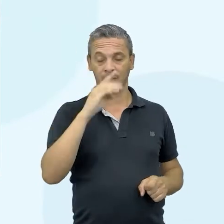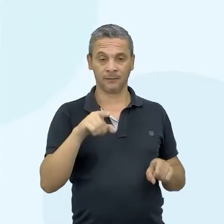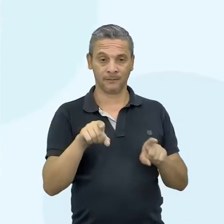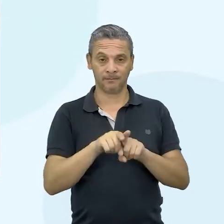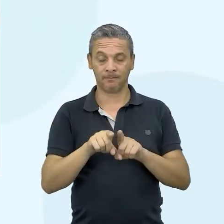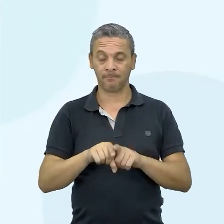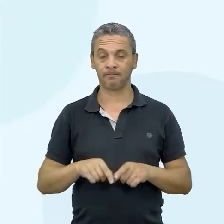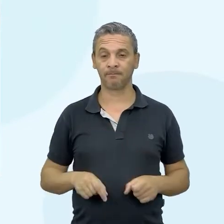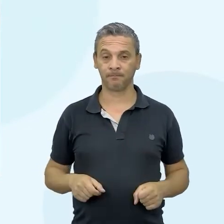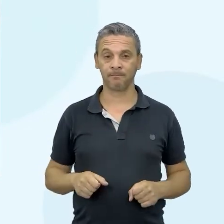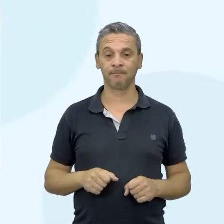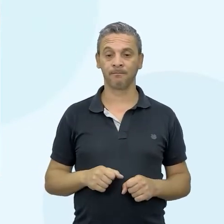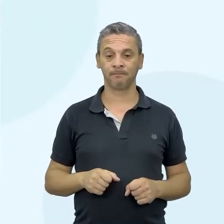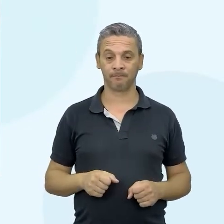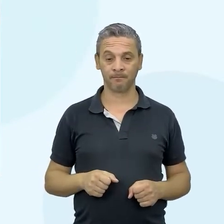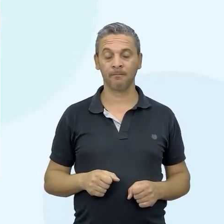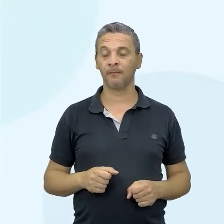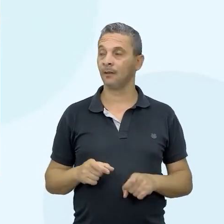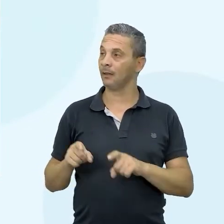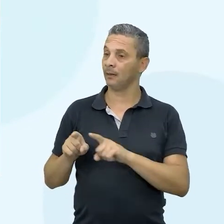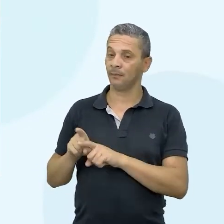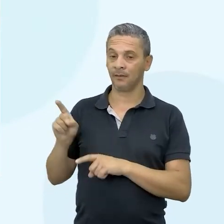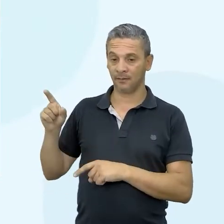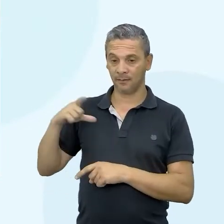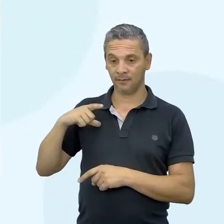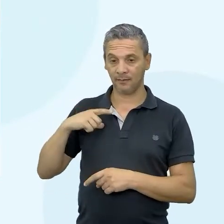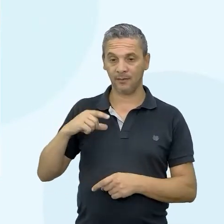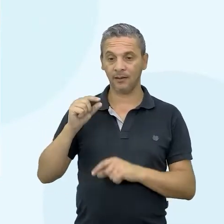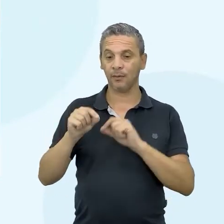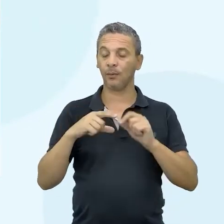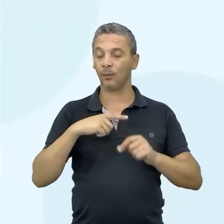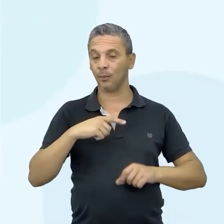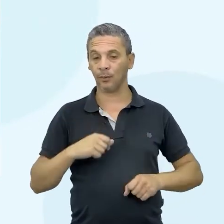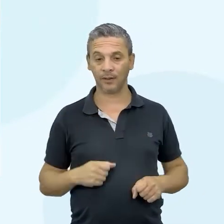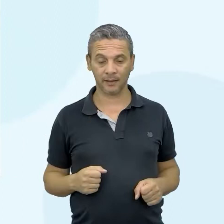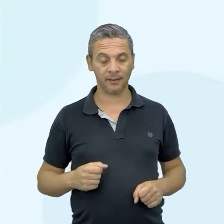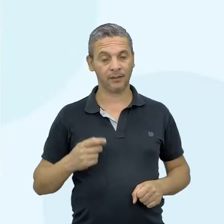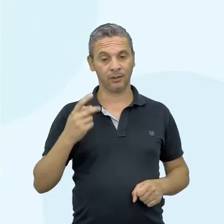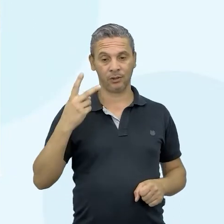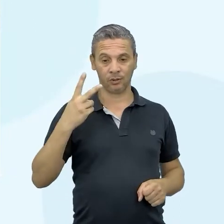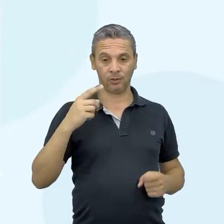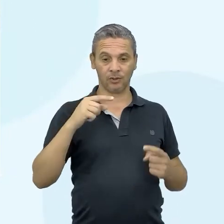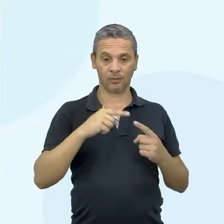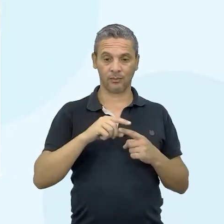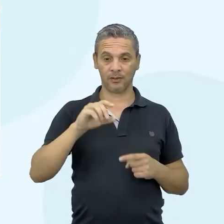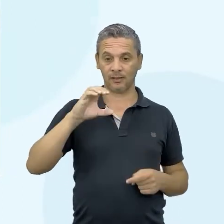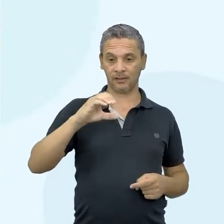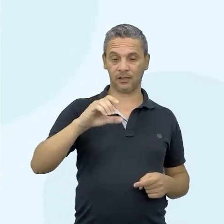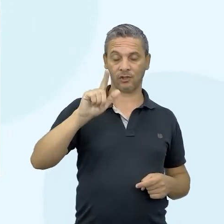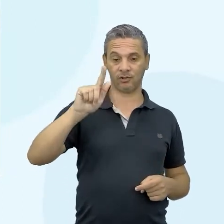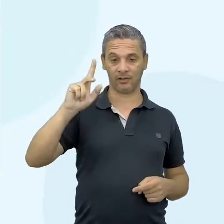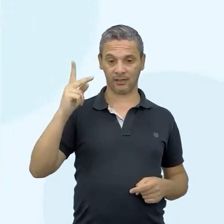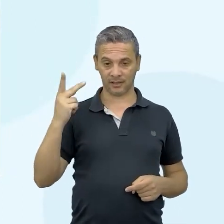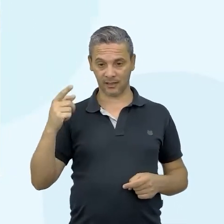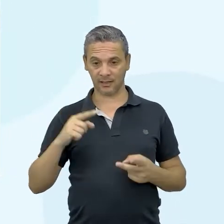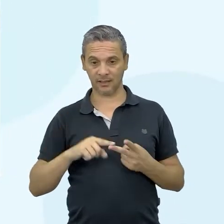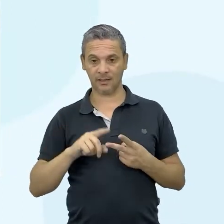nesses 2 últimos anos. Aqui, pessoal, vocês vão encontrar também duas siglas, que é CGH